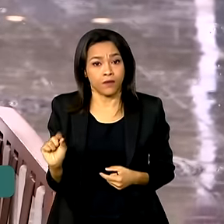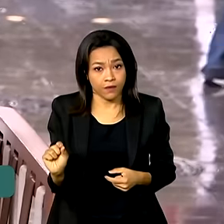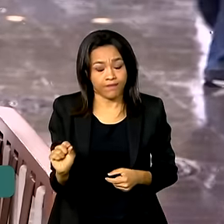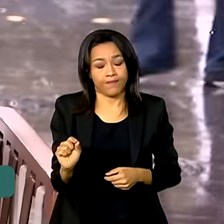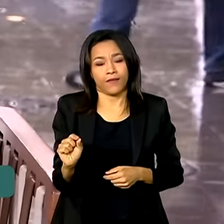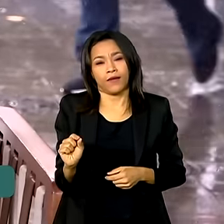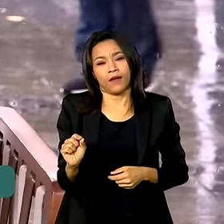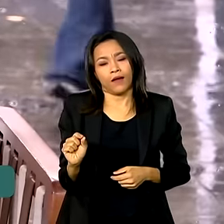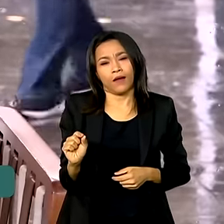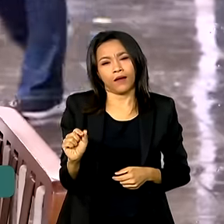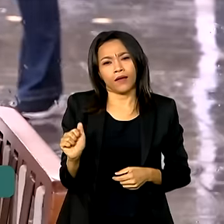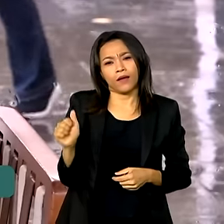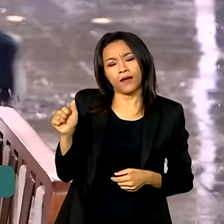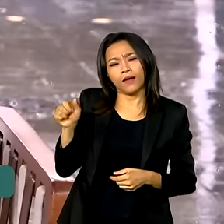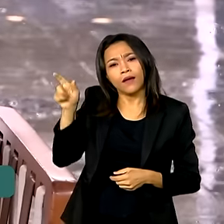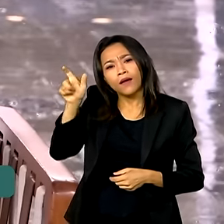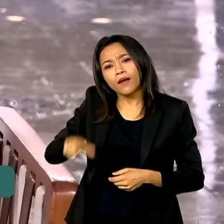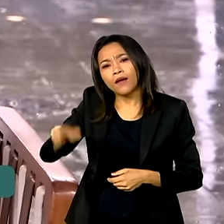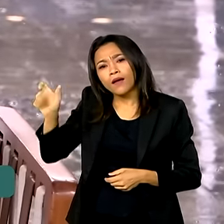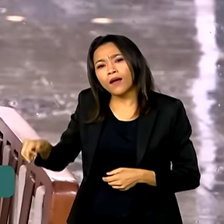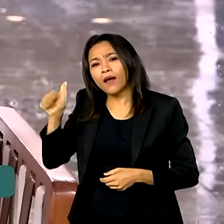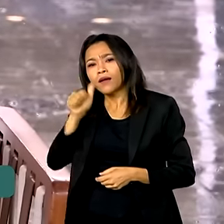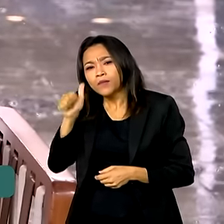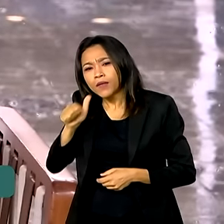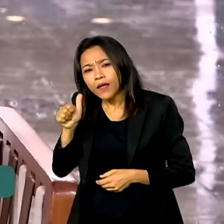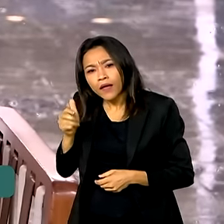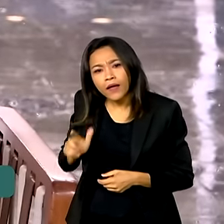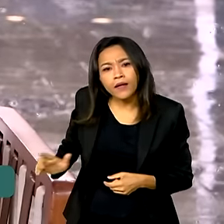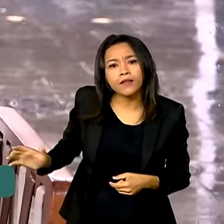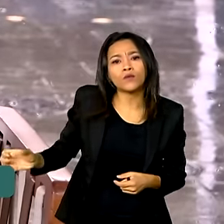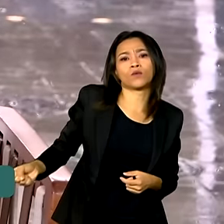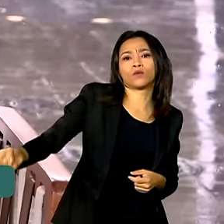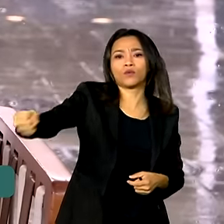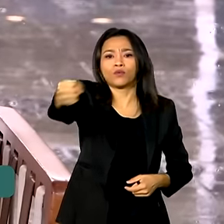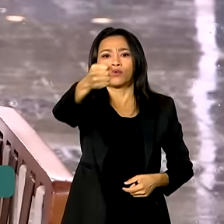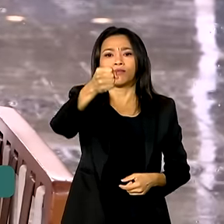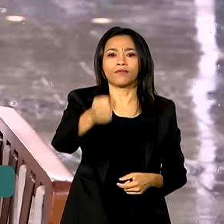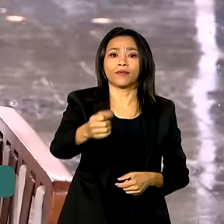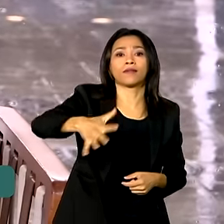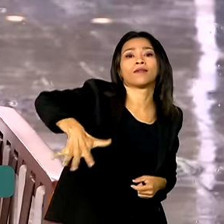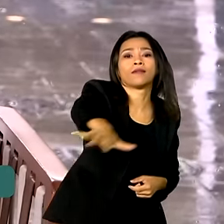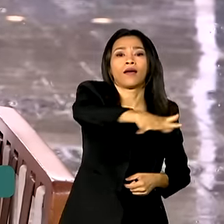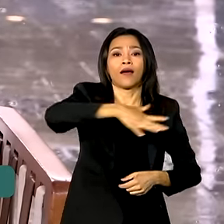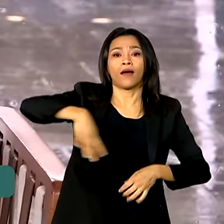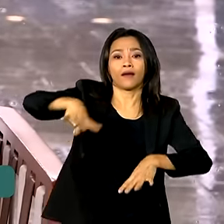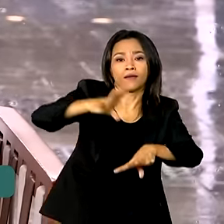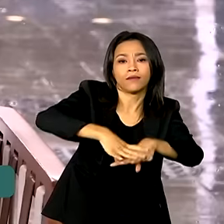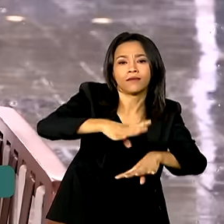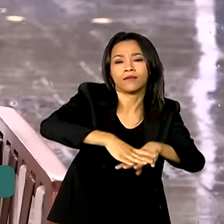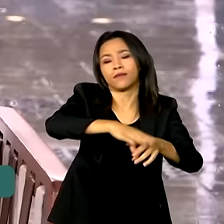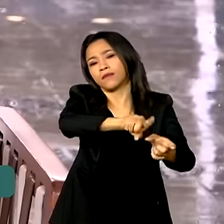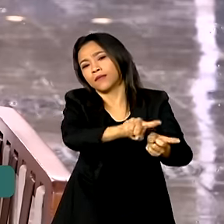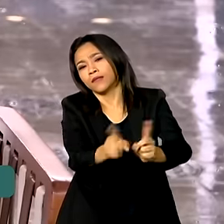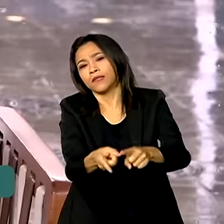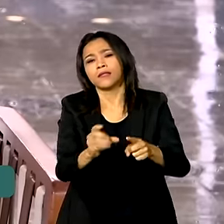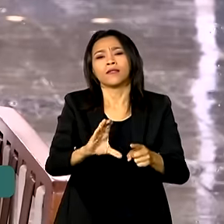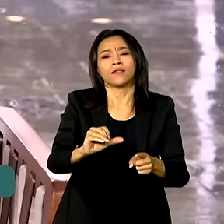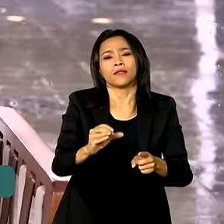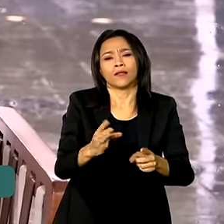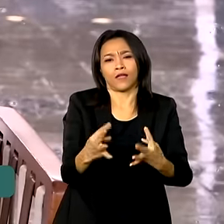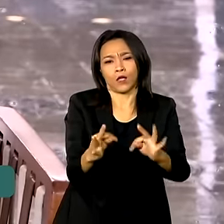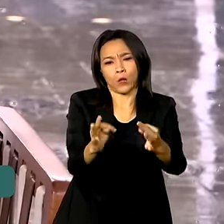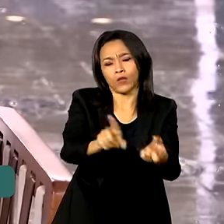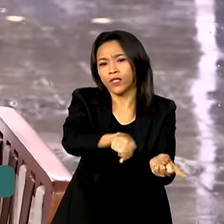de colocar as mulheres nos espaços principalmente de exatas, da ciência e tecnologia, né,